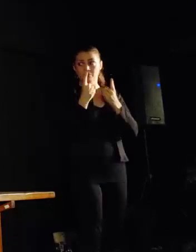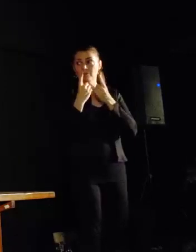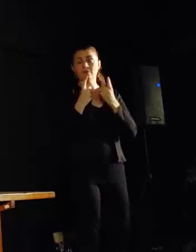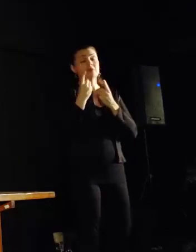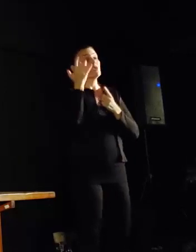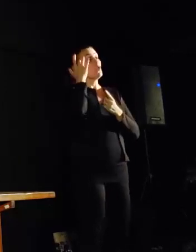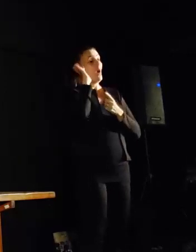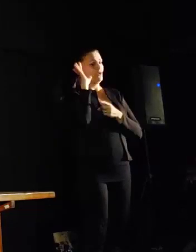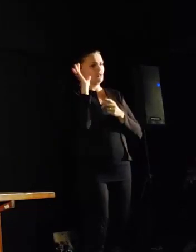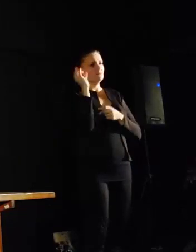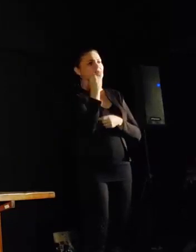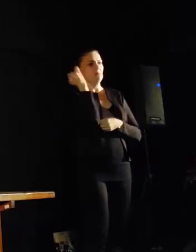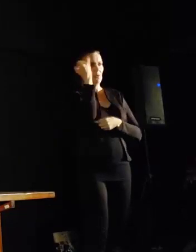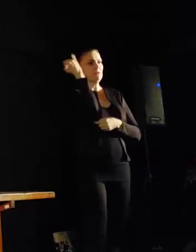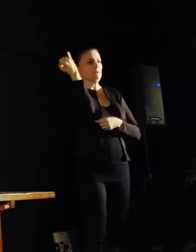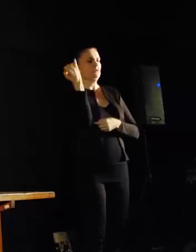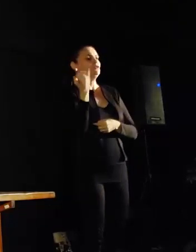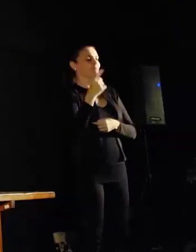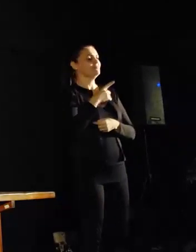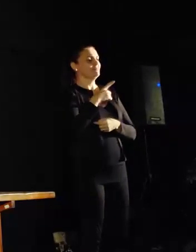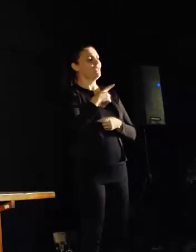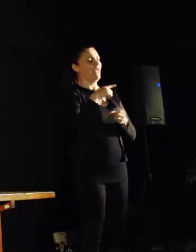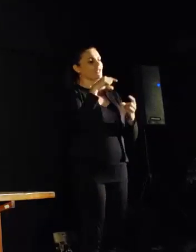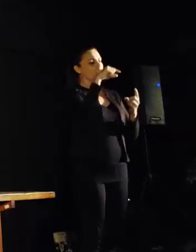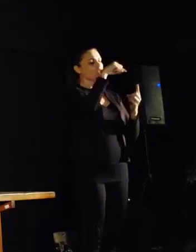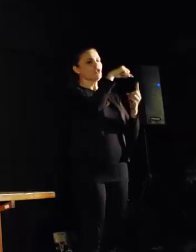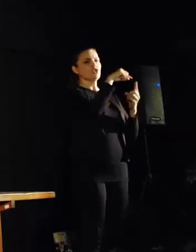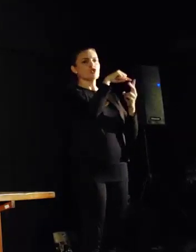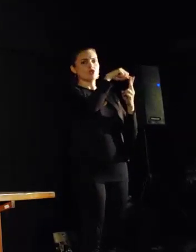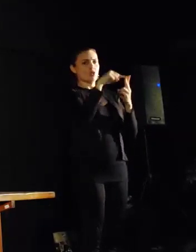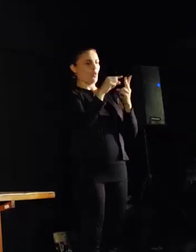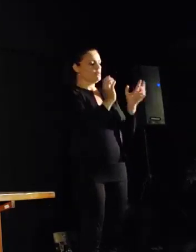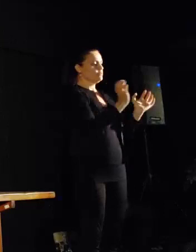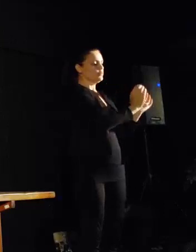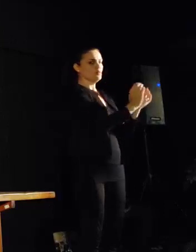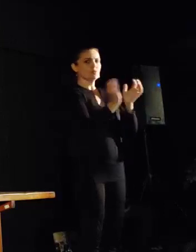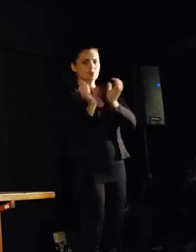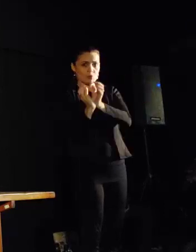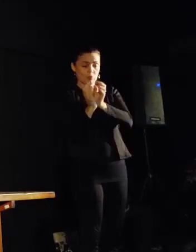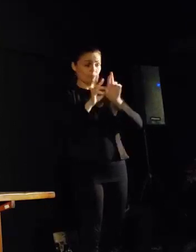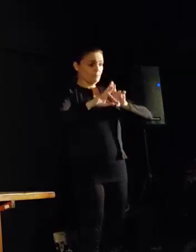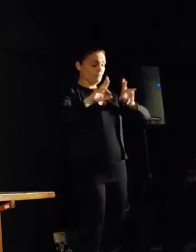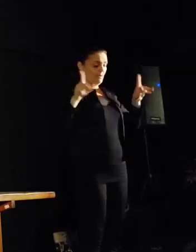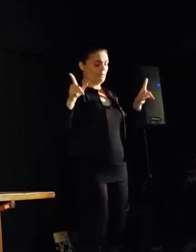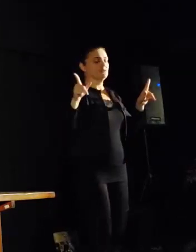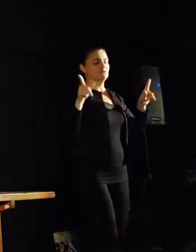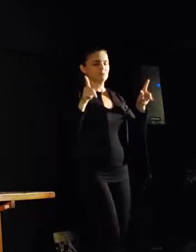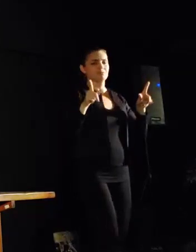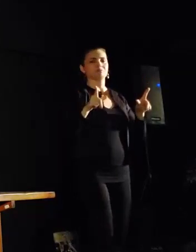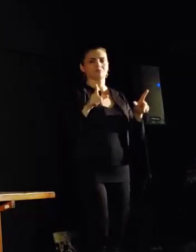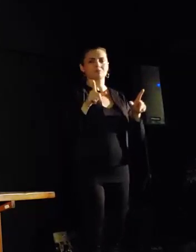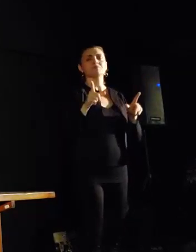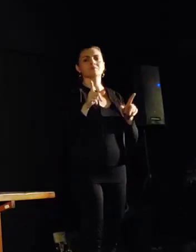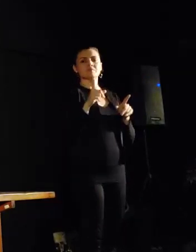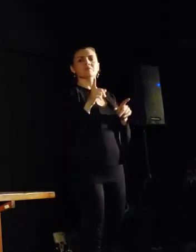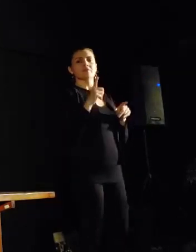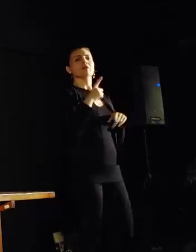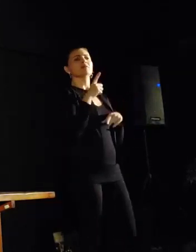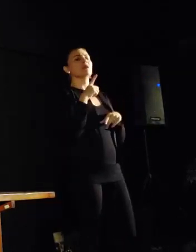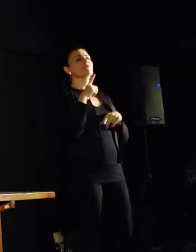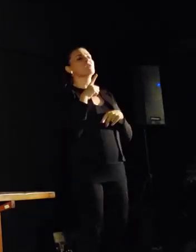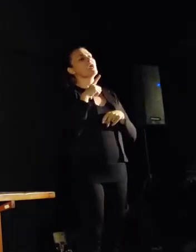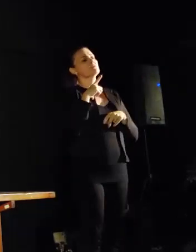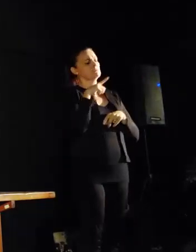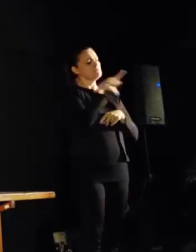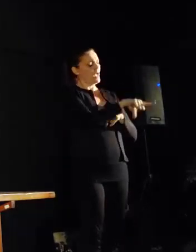no seguinte, existem 2 grupos diferentes, daqueles que fizeram as opções que